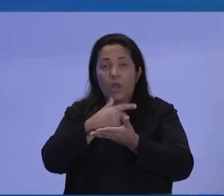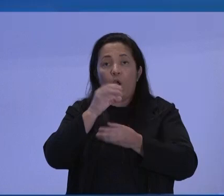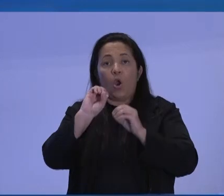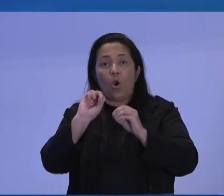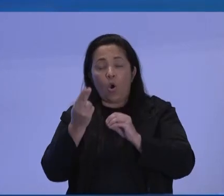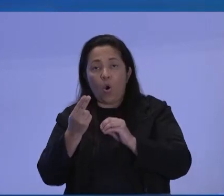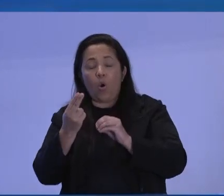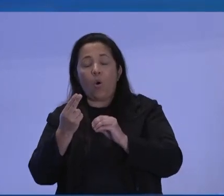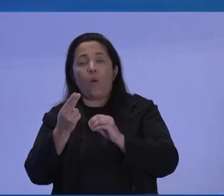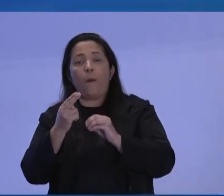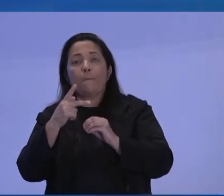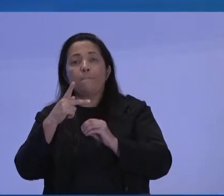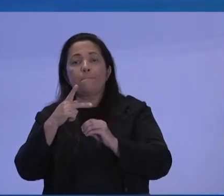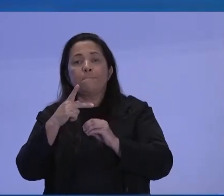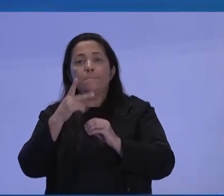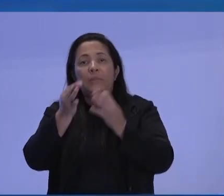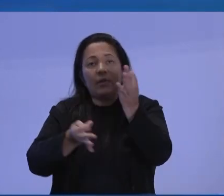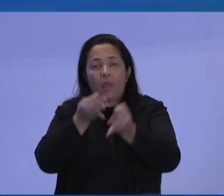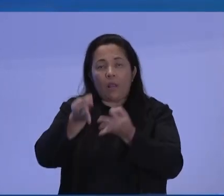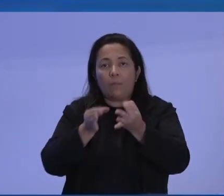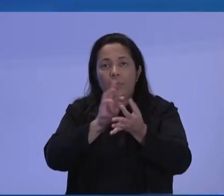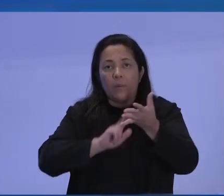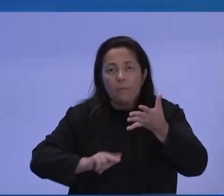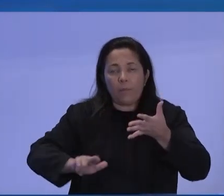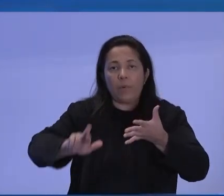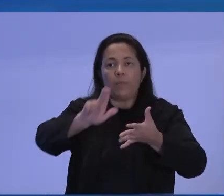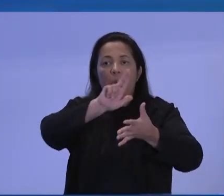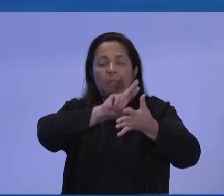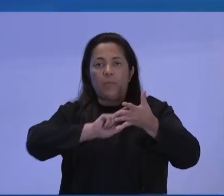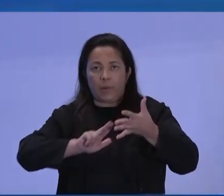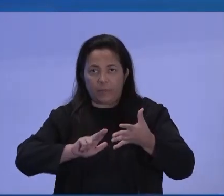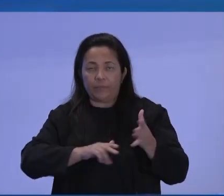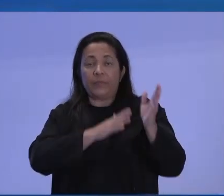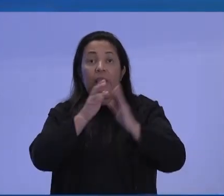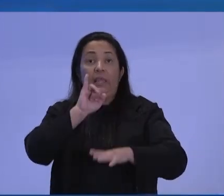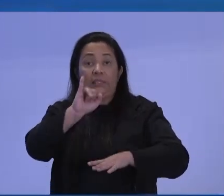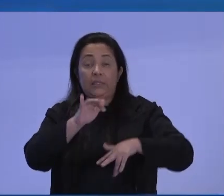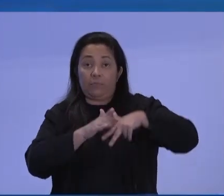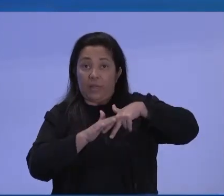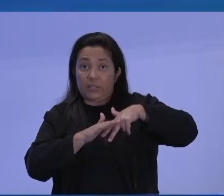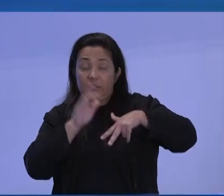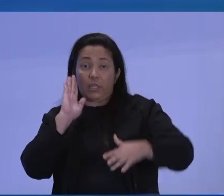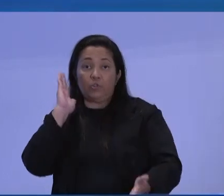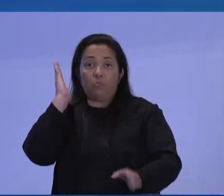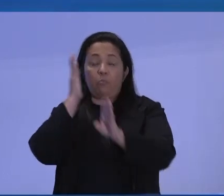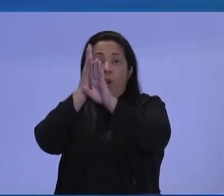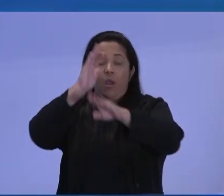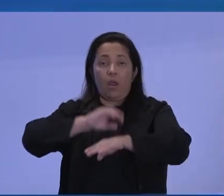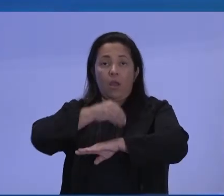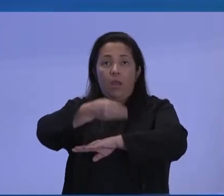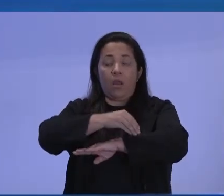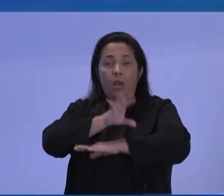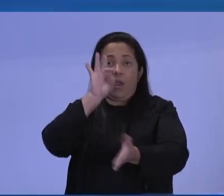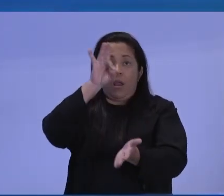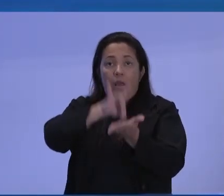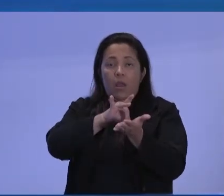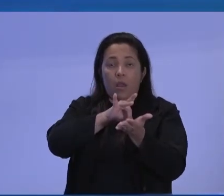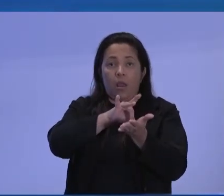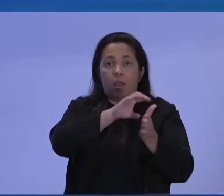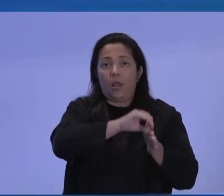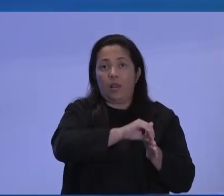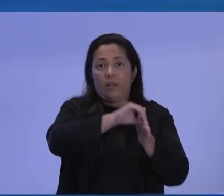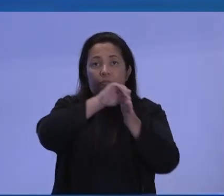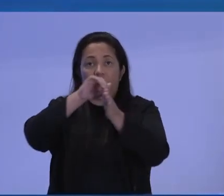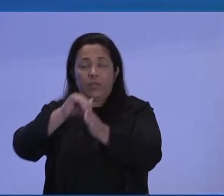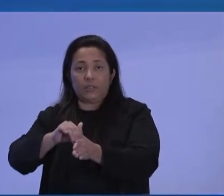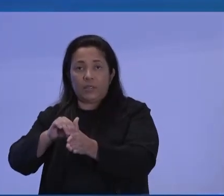poliquimioterapia. E, se o caso duvidoso for confirmado, esse paciente será contrarreferenciado para acompanhamento na